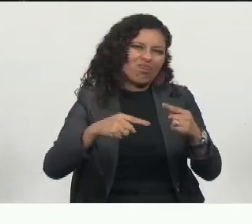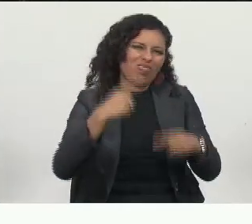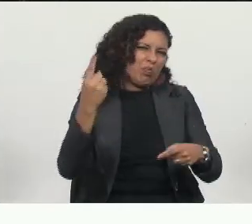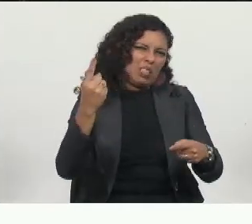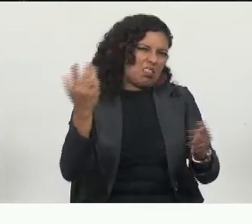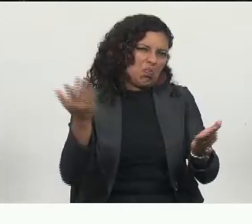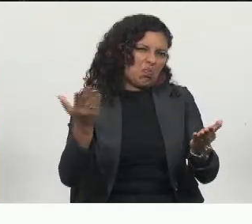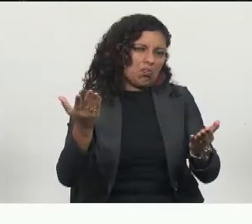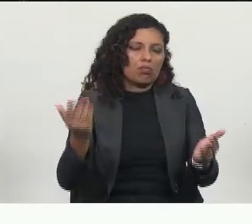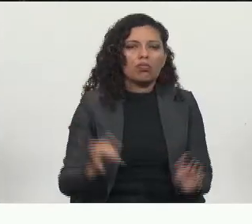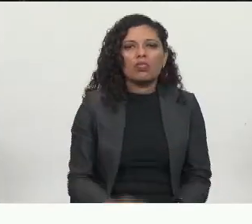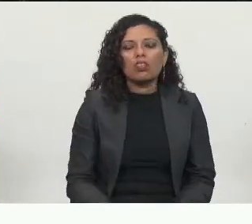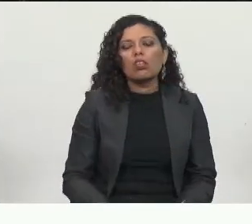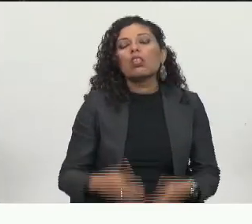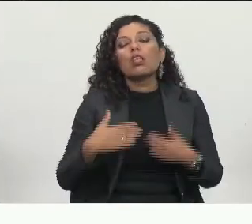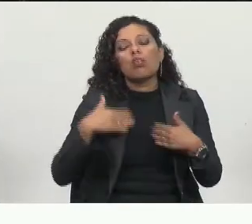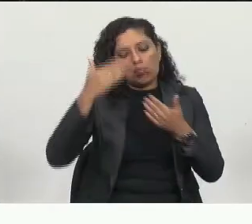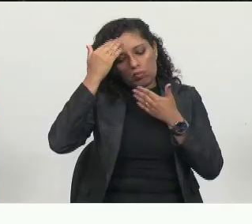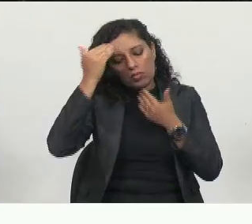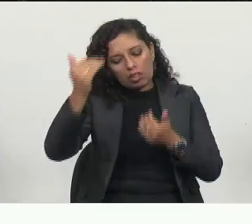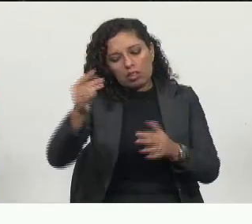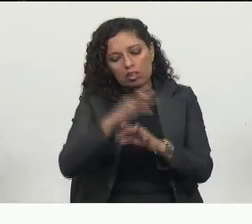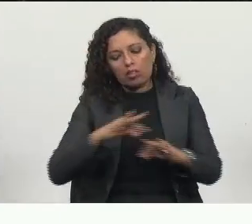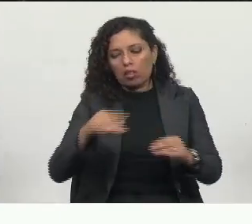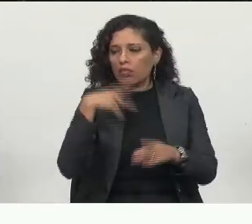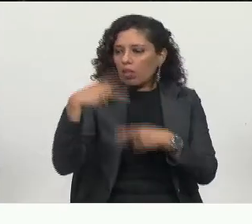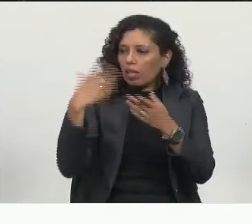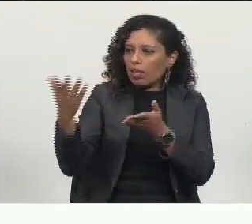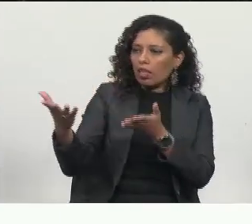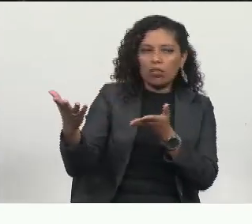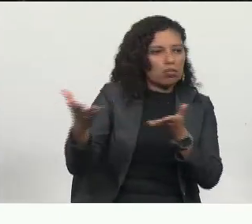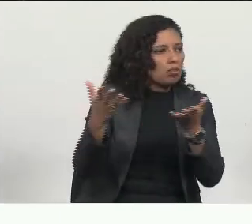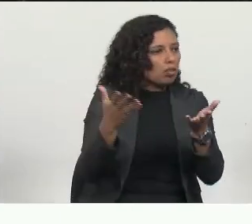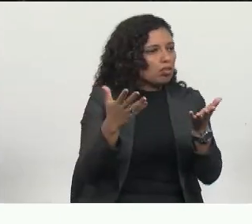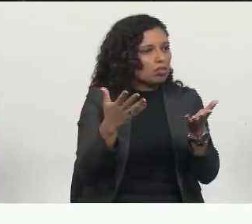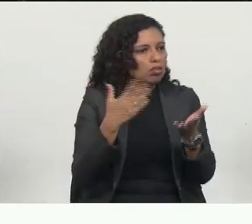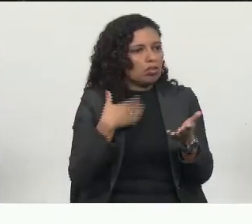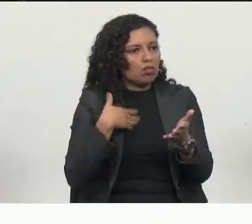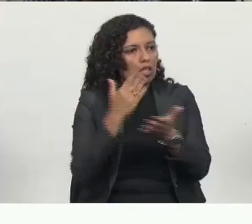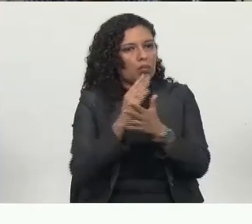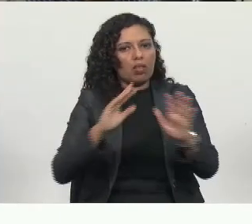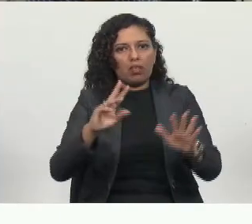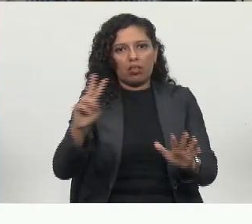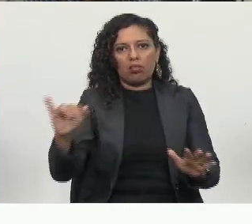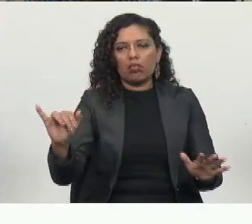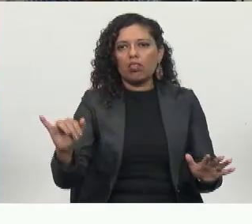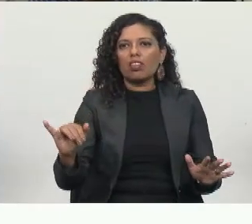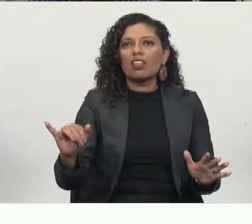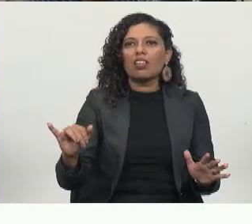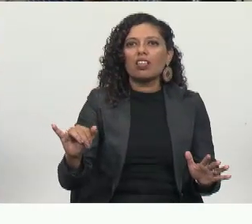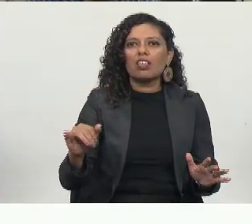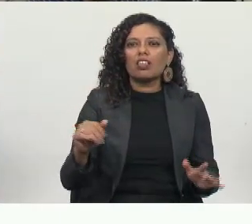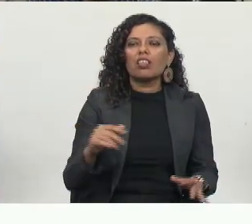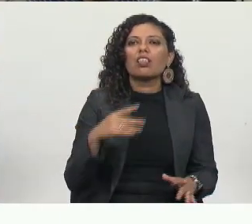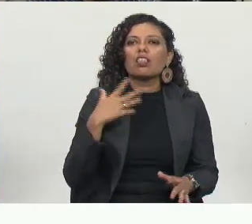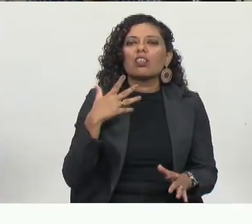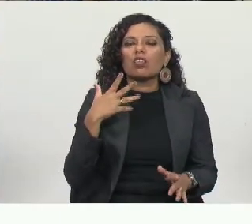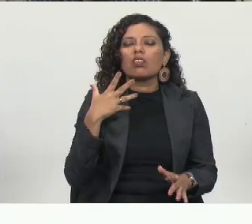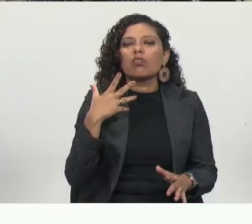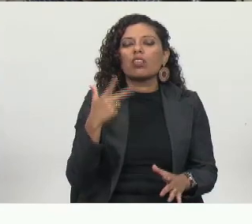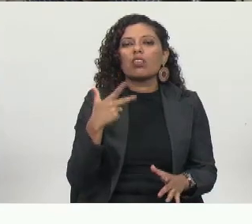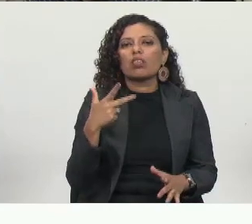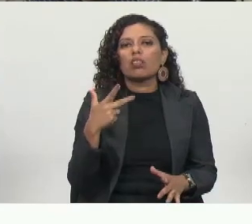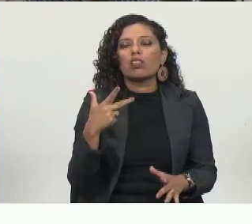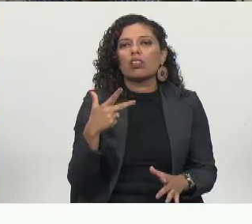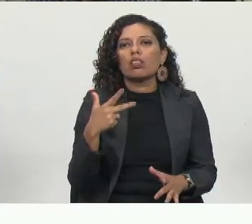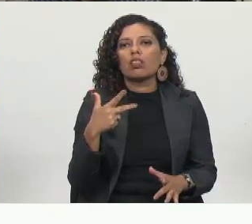hoje. Então, queria agradecer a presença de todos. Quer falar mais alguma coisa, Leão? Posso encerrar? Não, vou encerrar só para acrescentar que a gente está deliberando aqui sobre